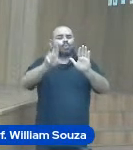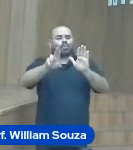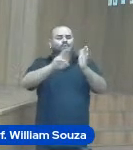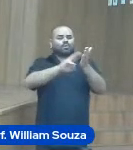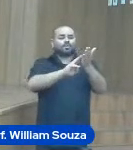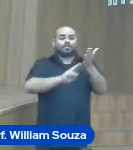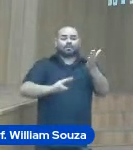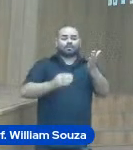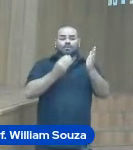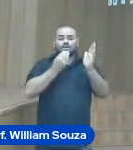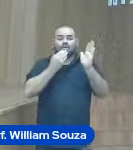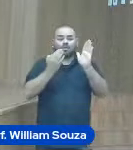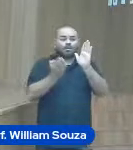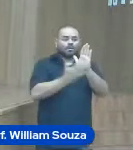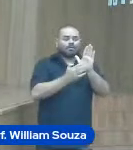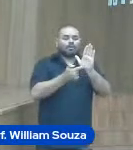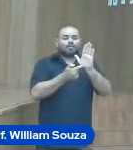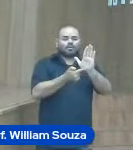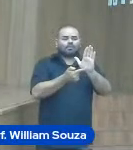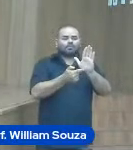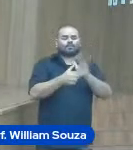propondo, né? E